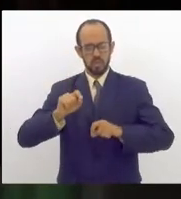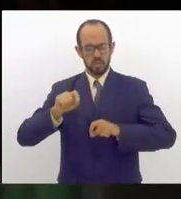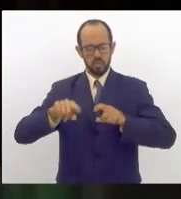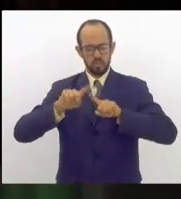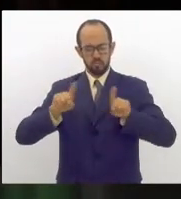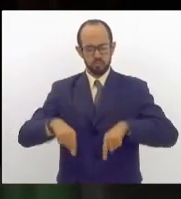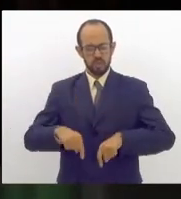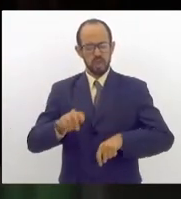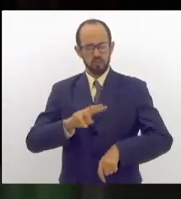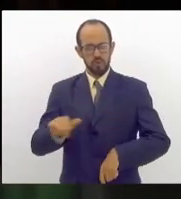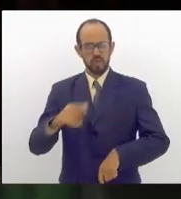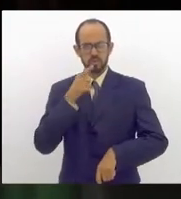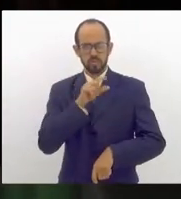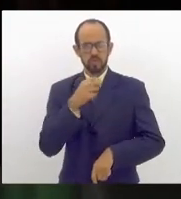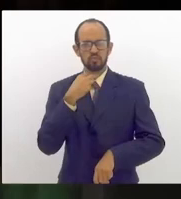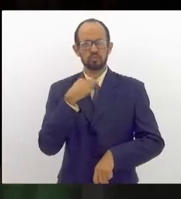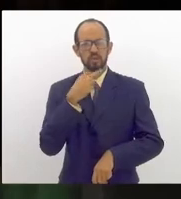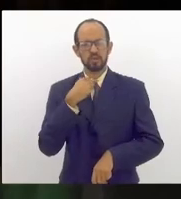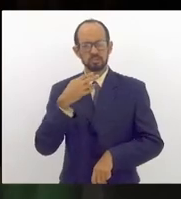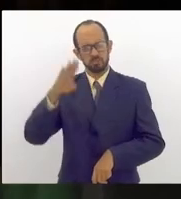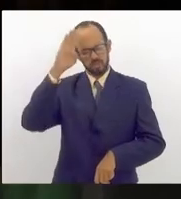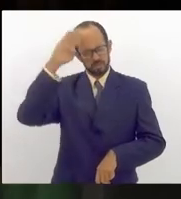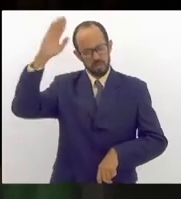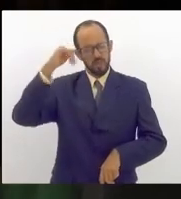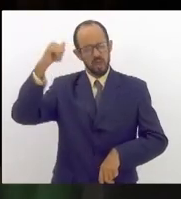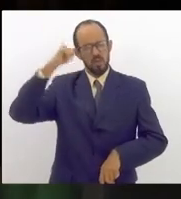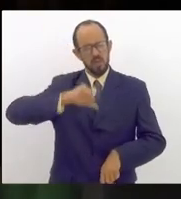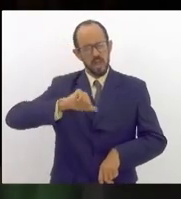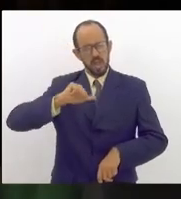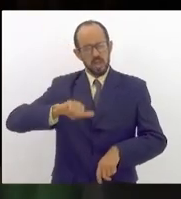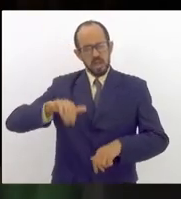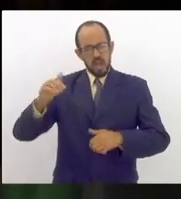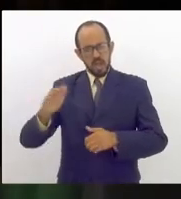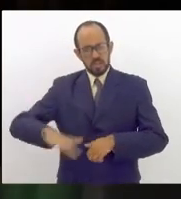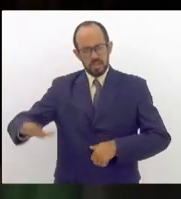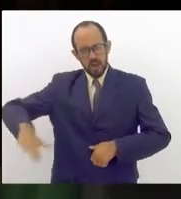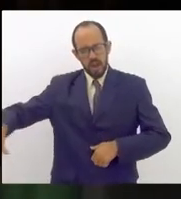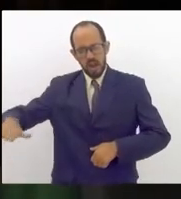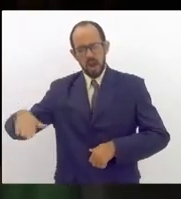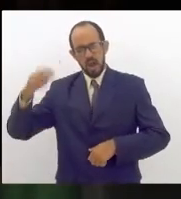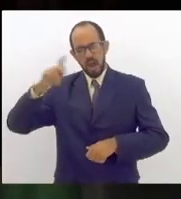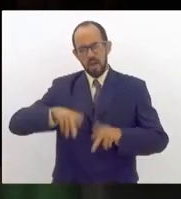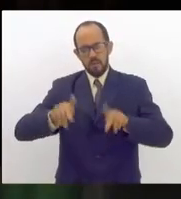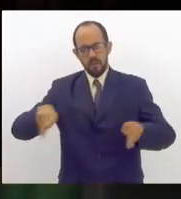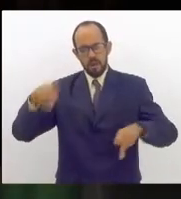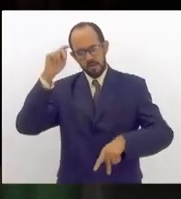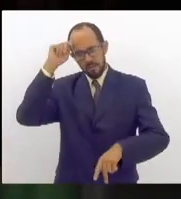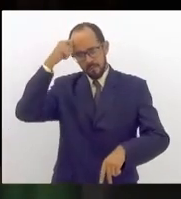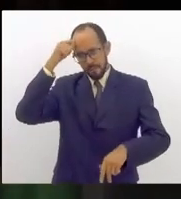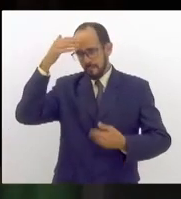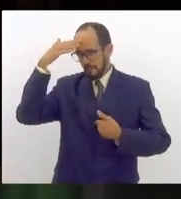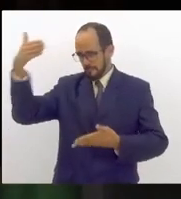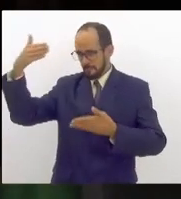Principalmente as mulheres as crianças e o povo Preto tamo junto obrigado